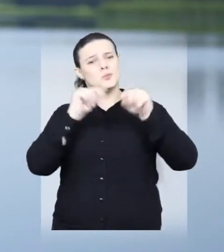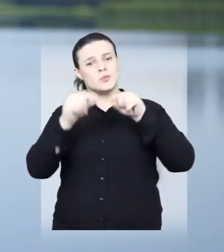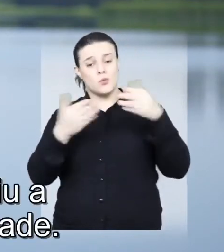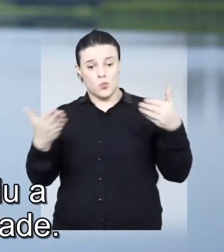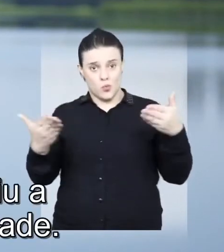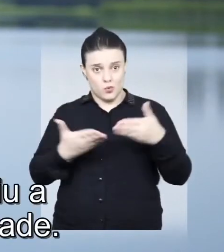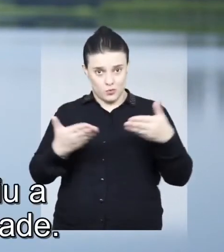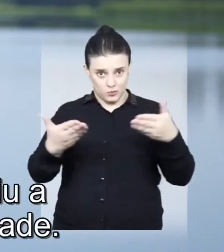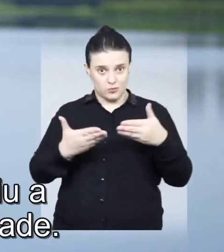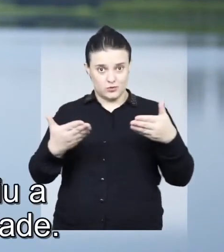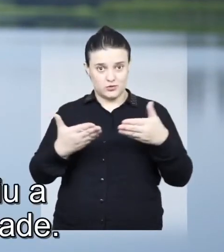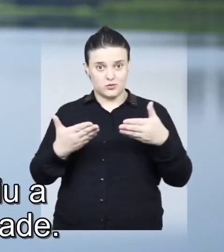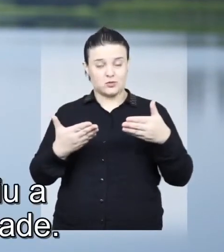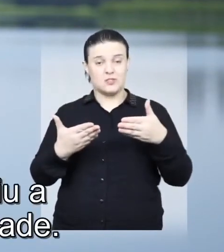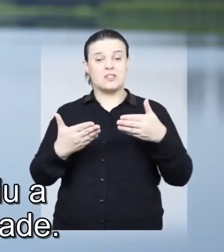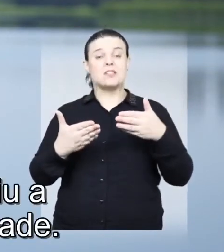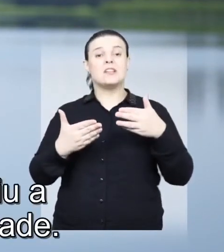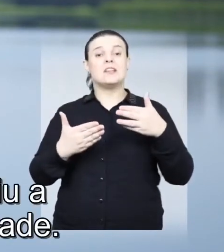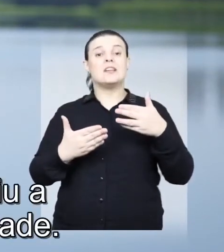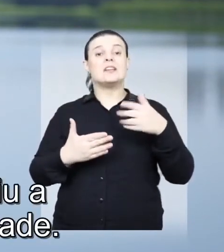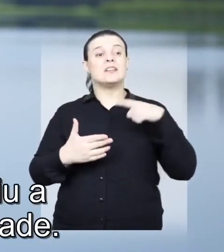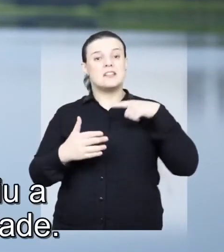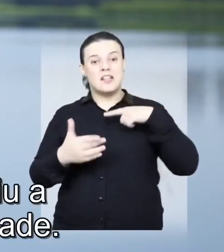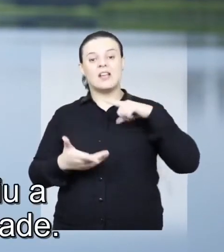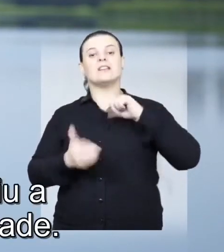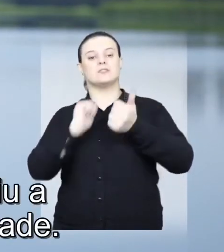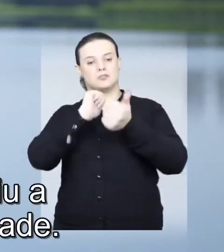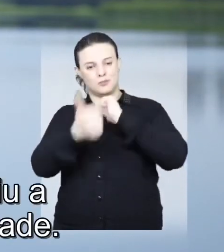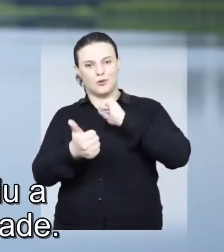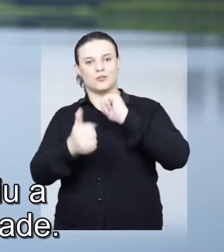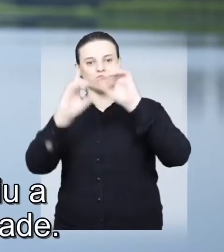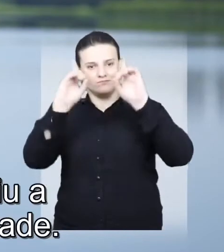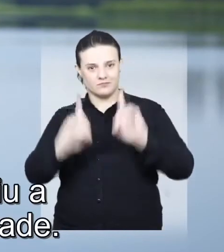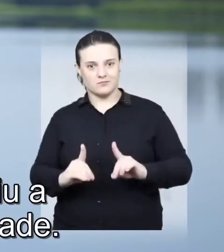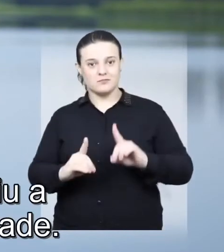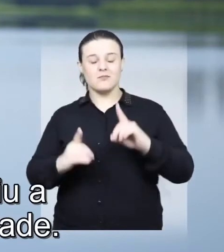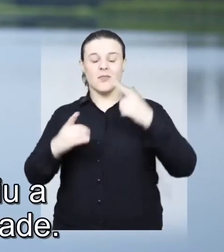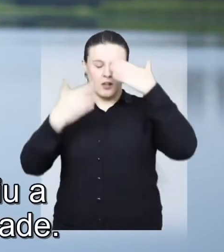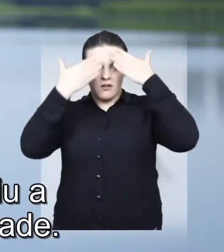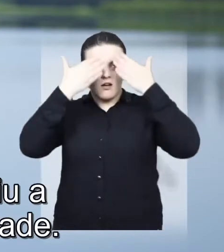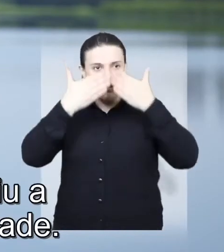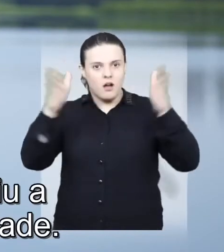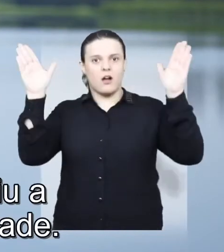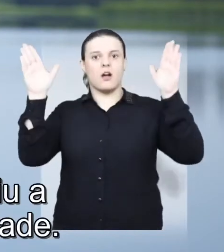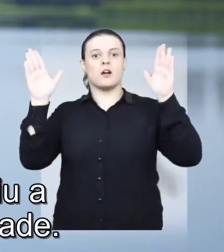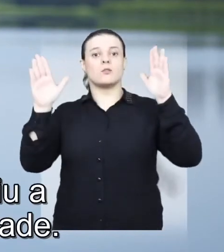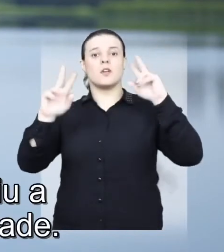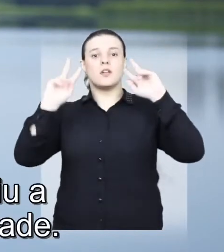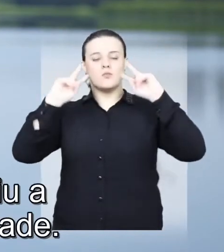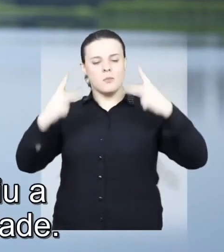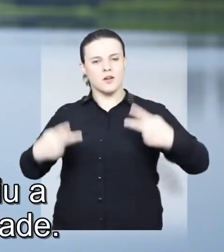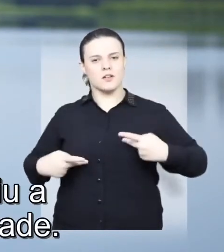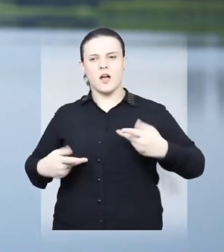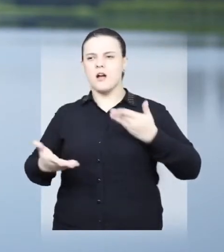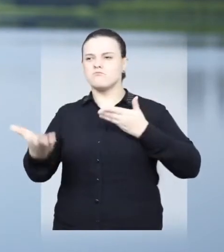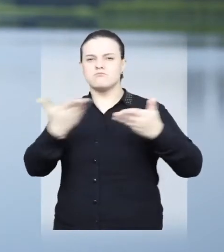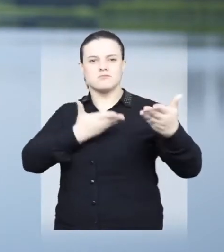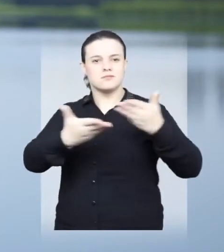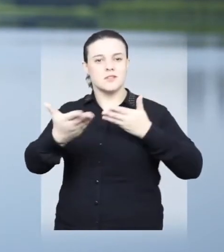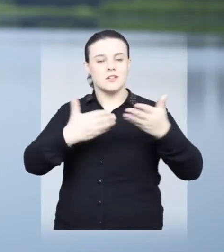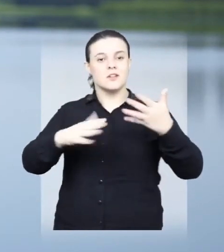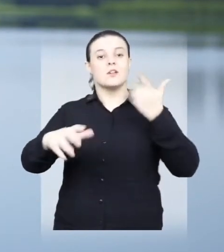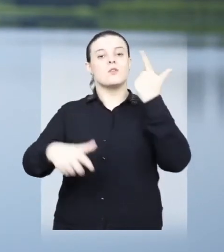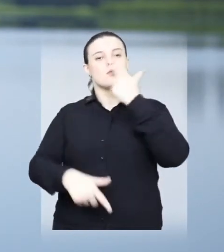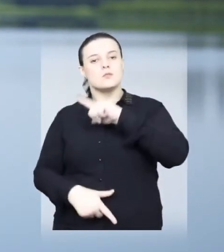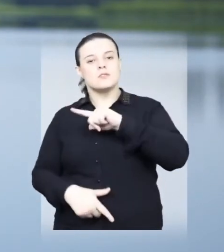hoje o estar no paradesporto me abriu a cabeça no sentido mais de humanidade, que eu me